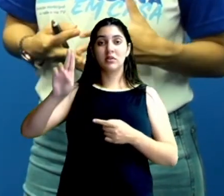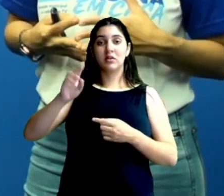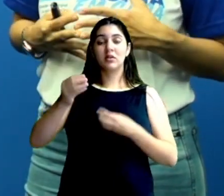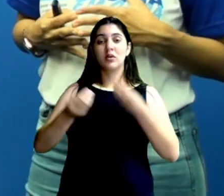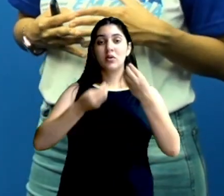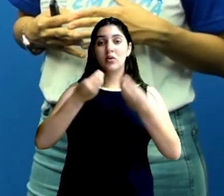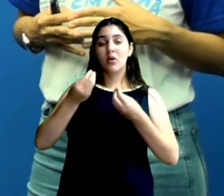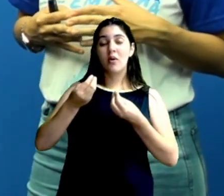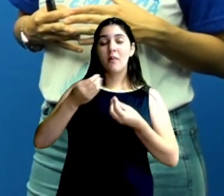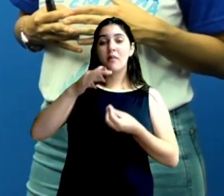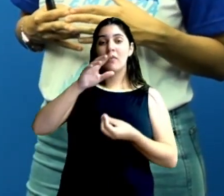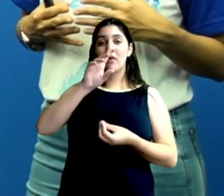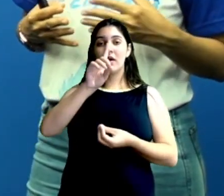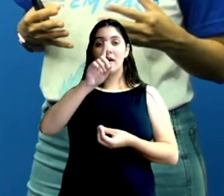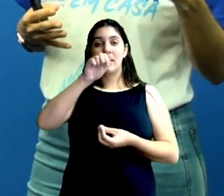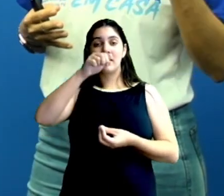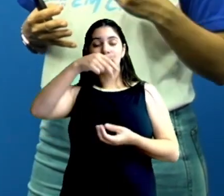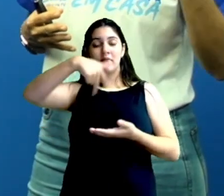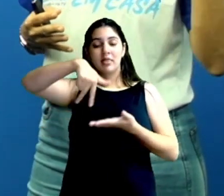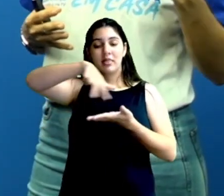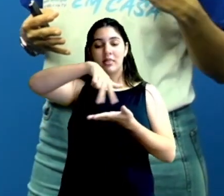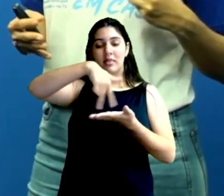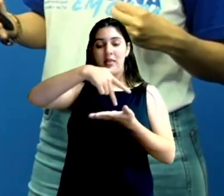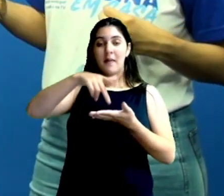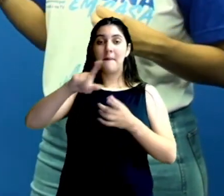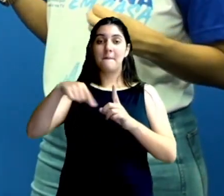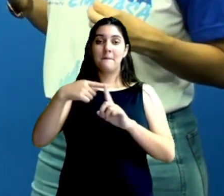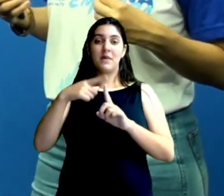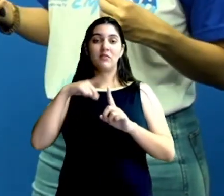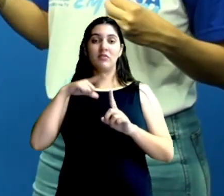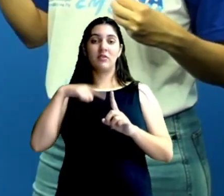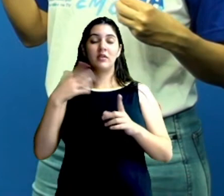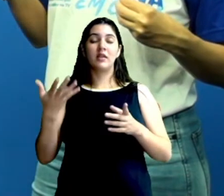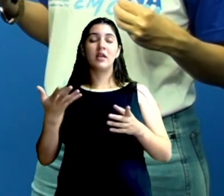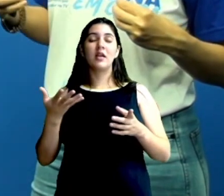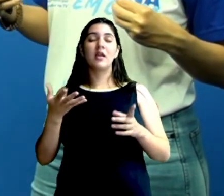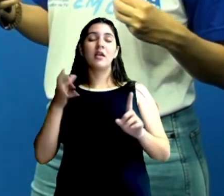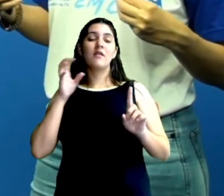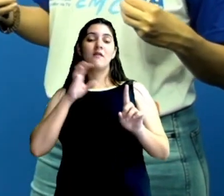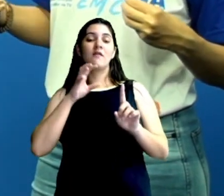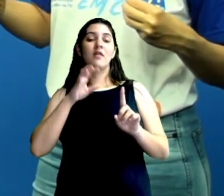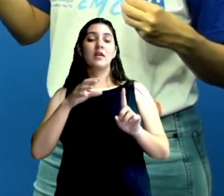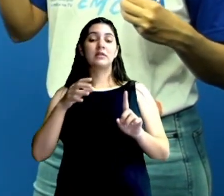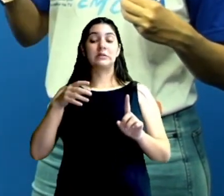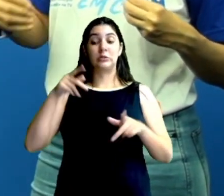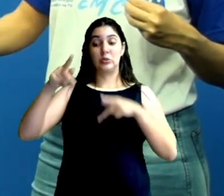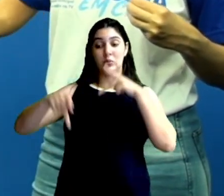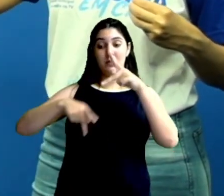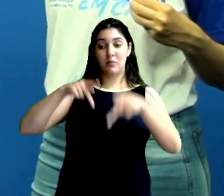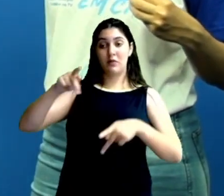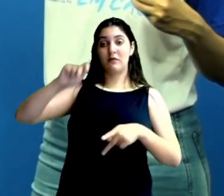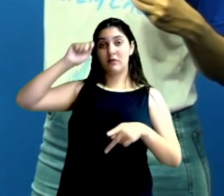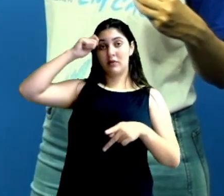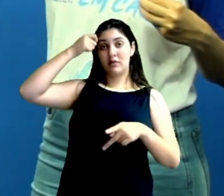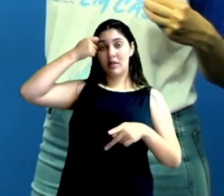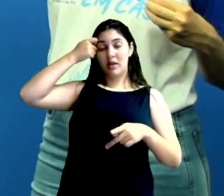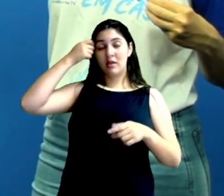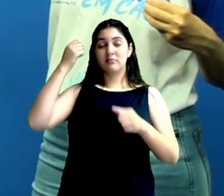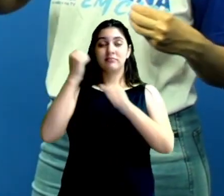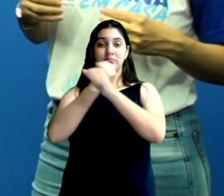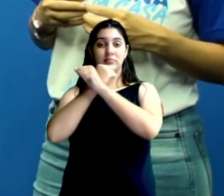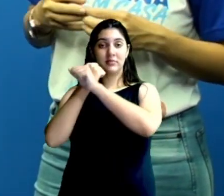uma dança, mas que tem origem lá naquela população negra escravizada